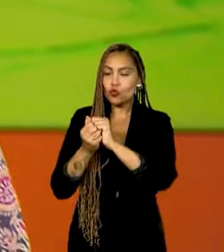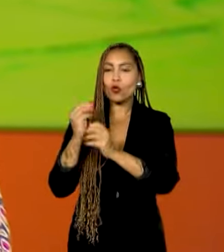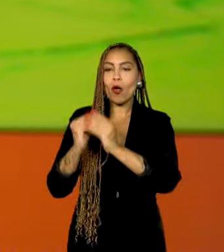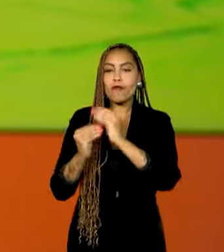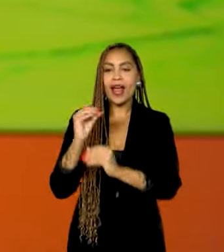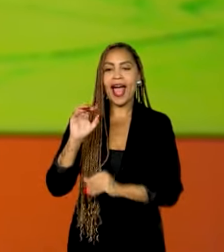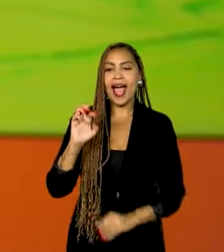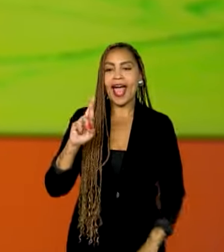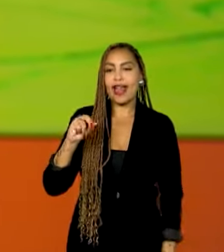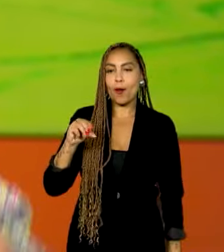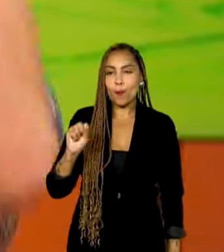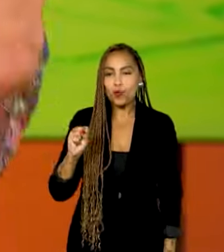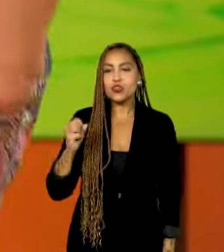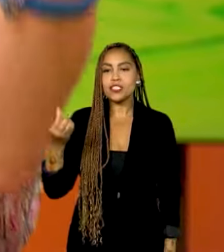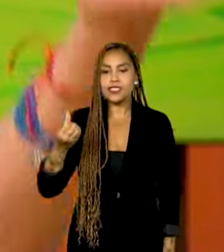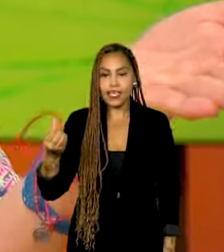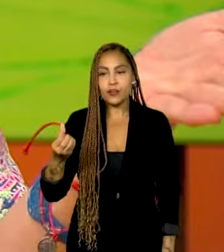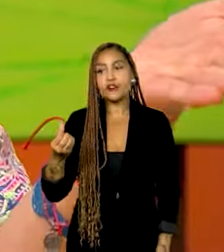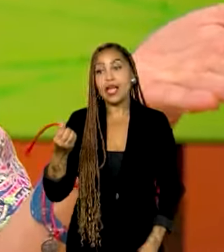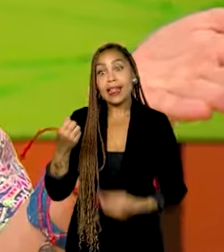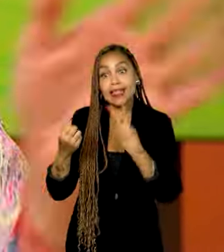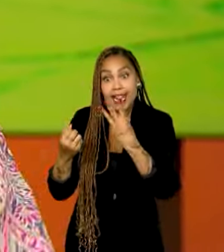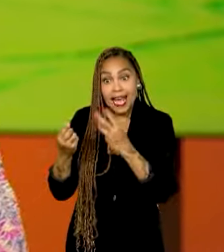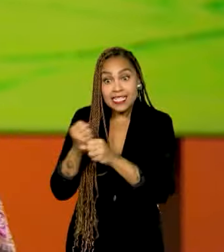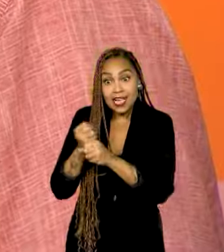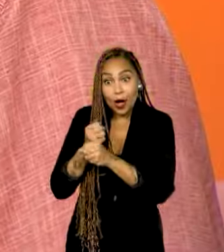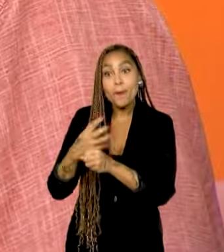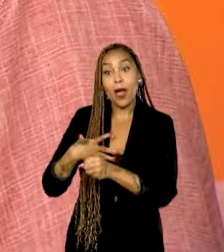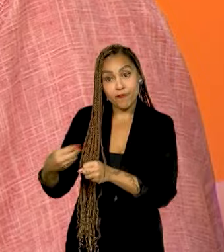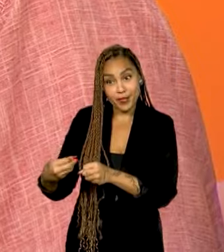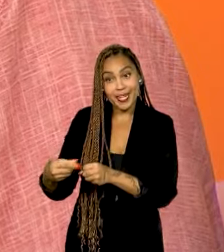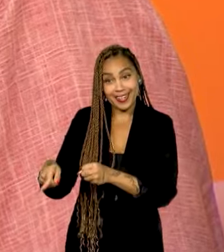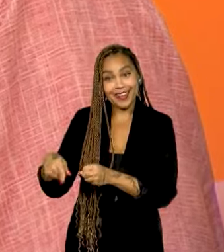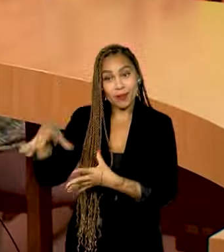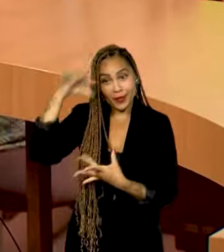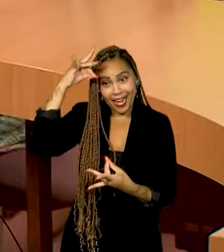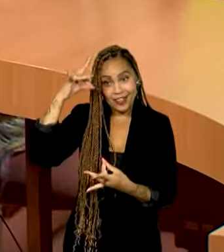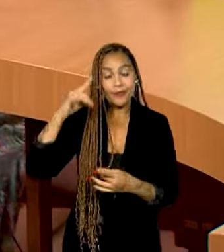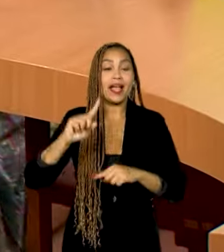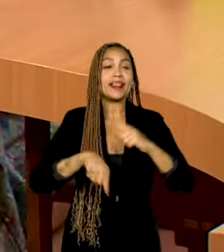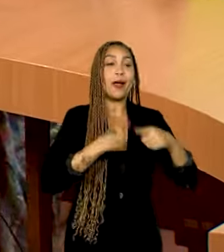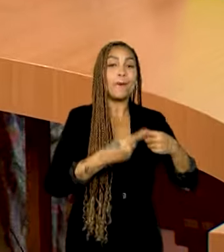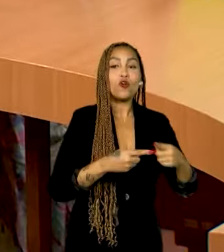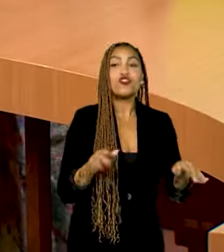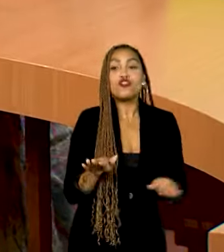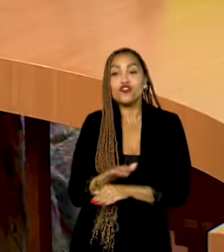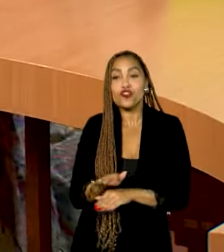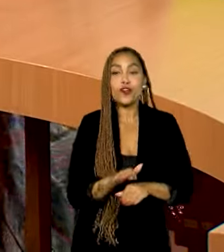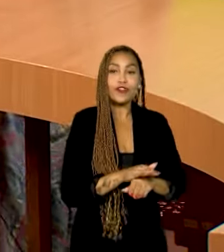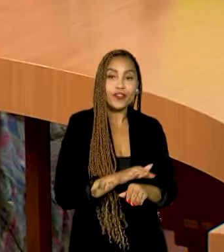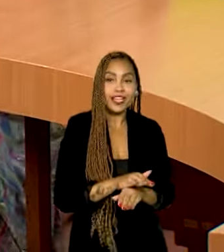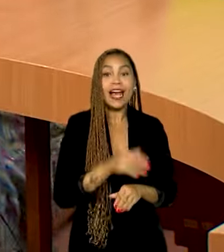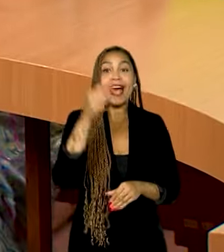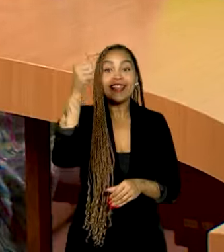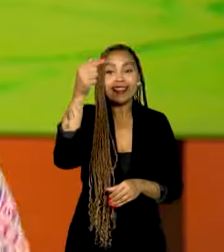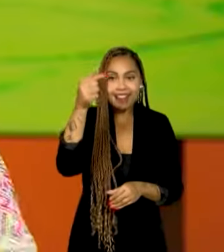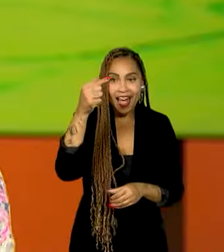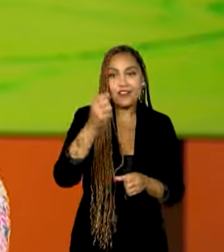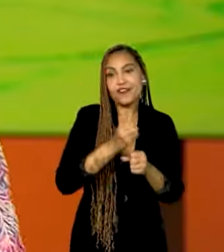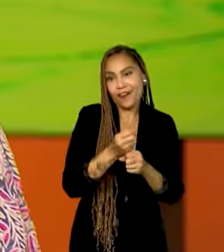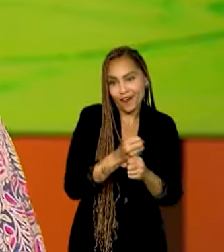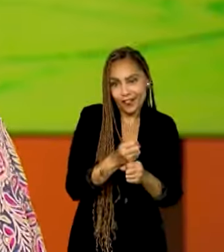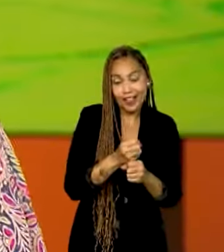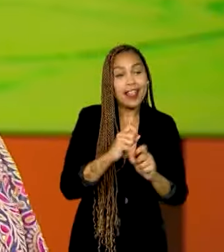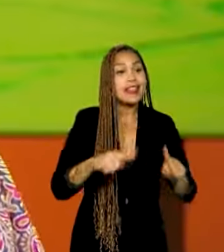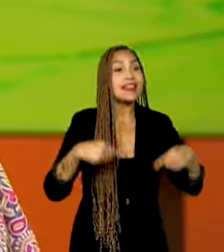filha. Depois, ela veio fazer filha em Chiquititas aos 7. E depois, na Record, ela fez um outro personagem também. Foi